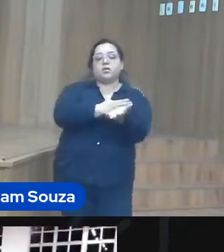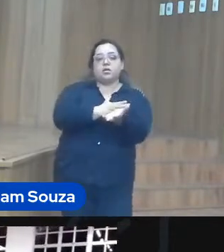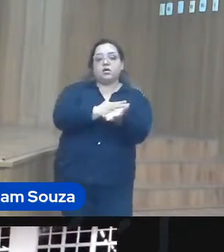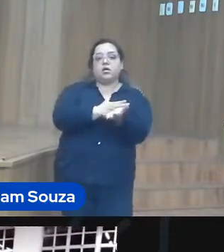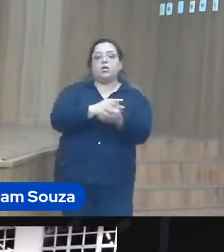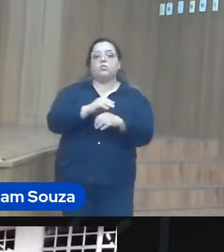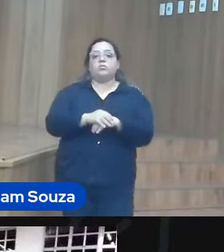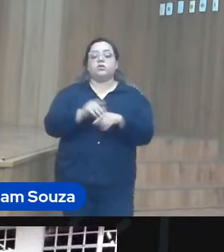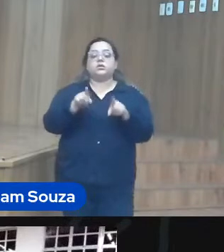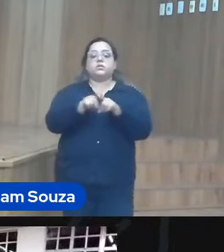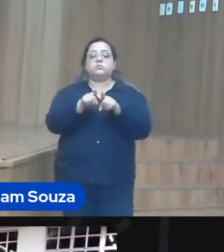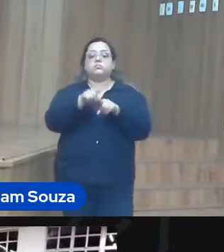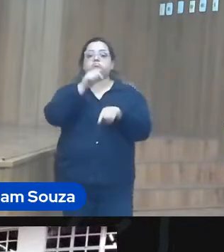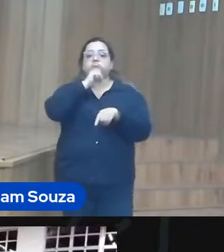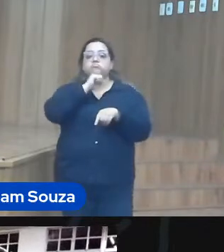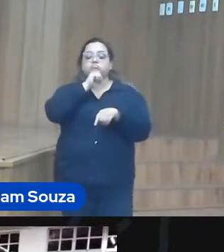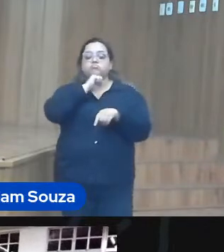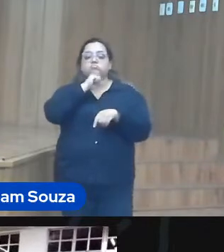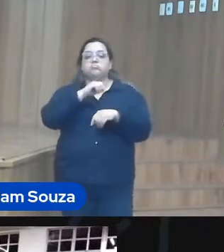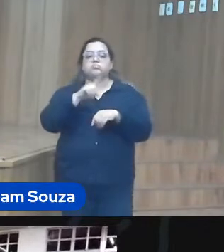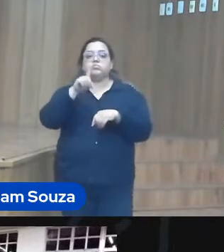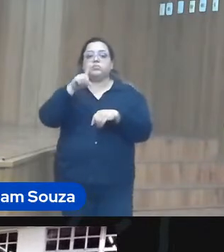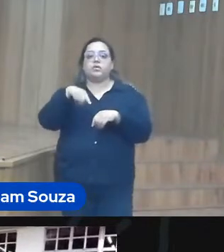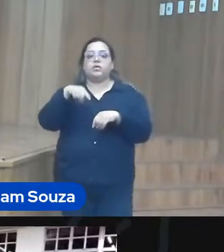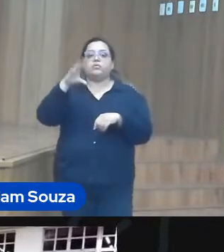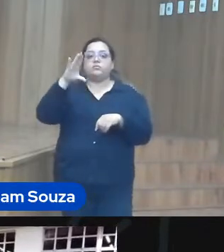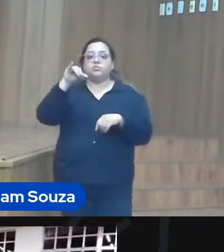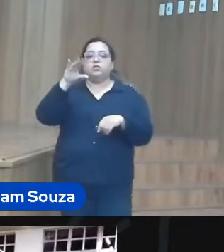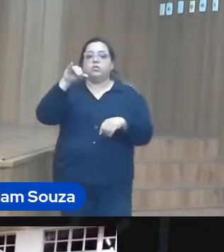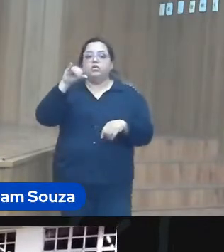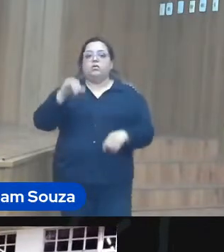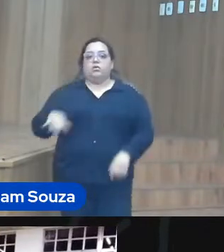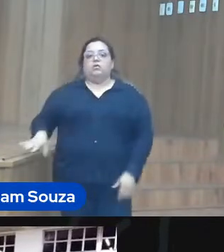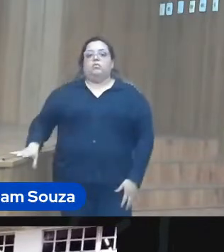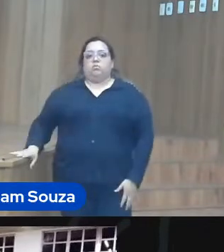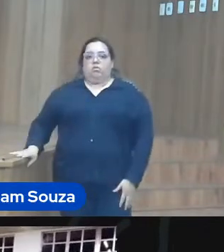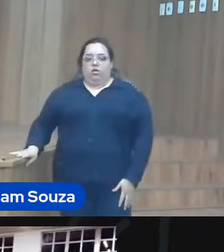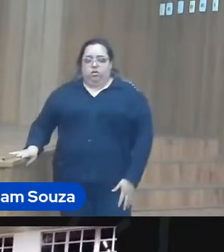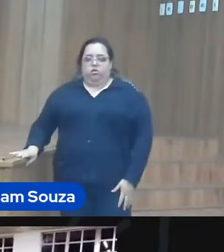idoso. Esse era o cientista.